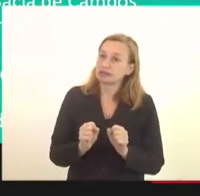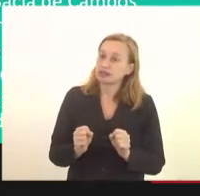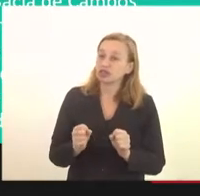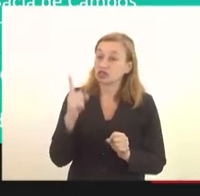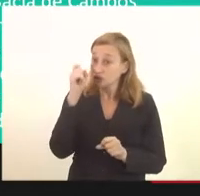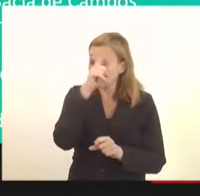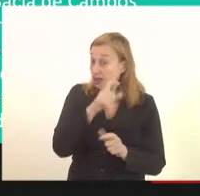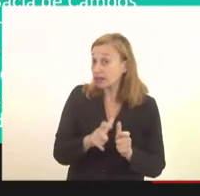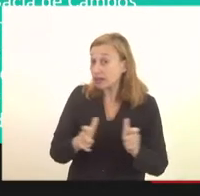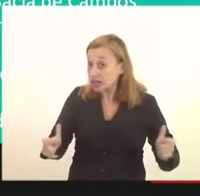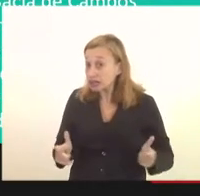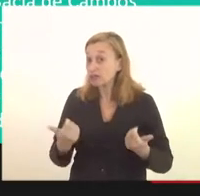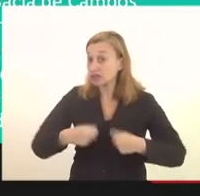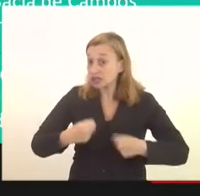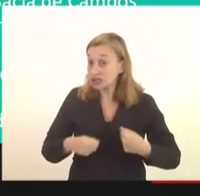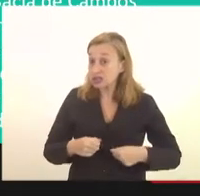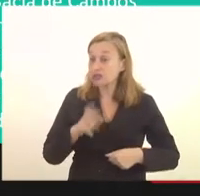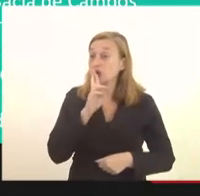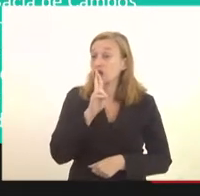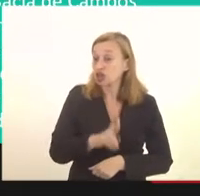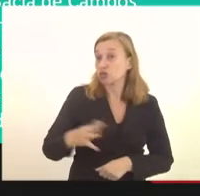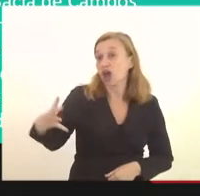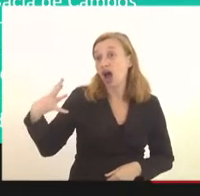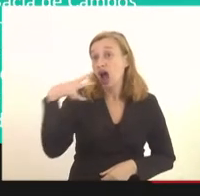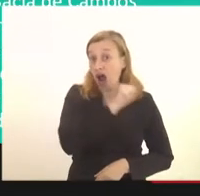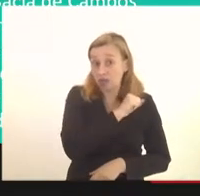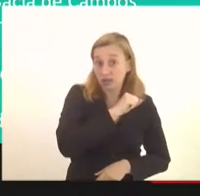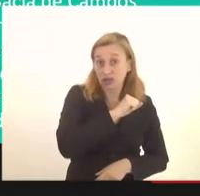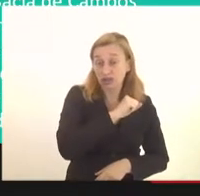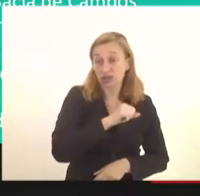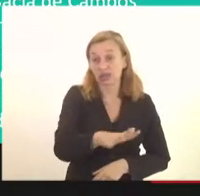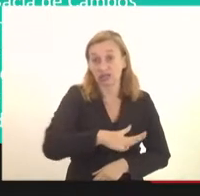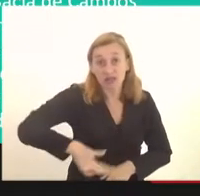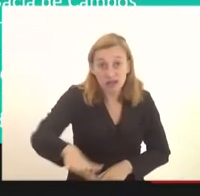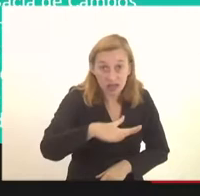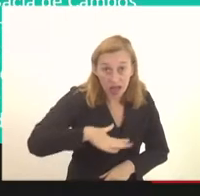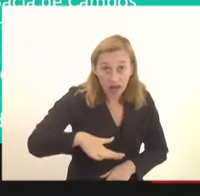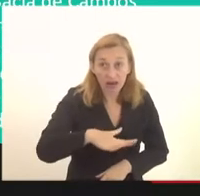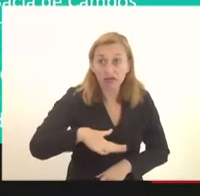recuperar esse investimento. Nós precisamos ter uma resposta muito rápida sobre se essas áreas vão